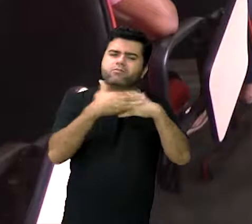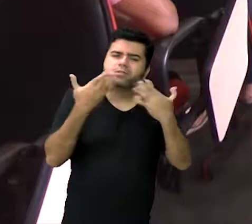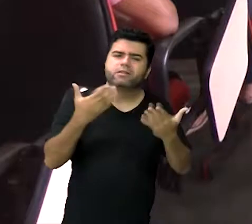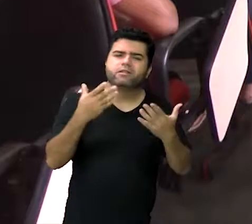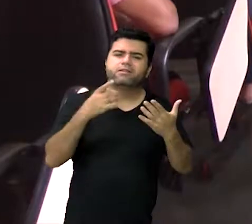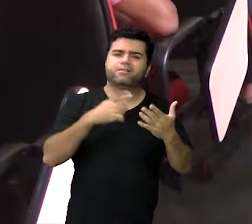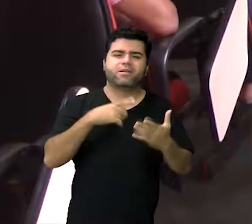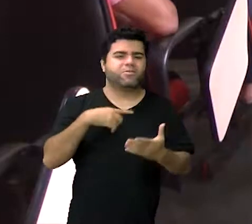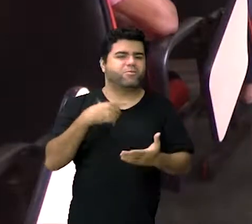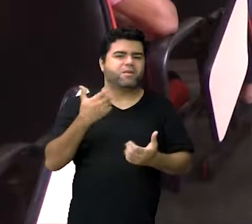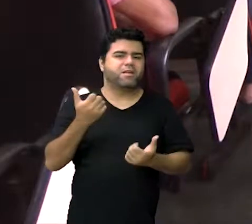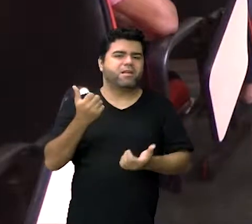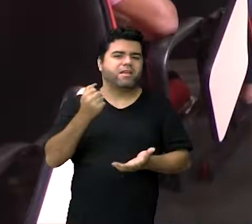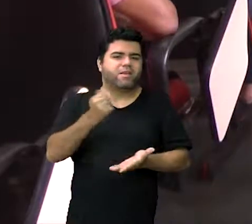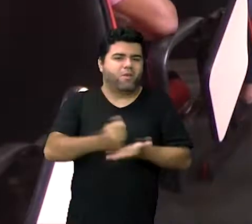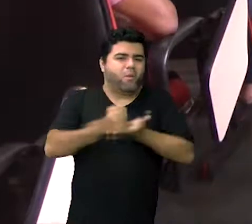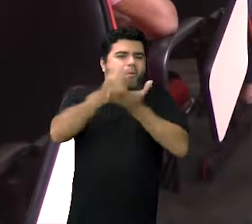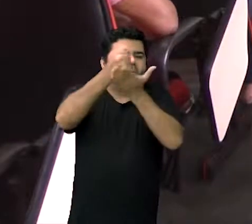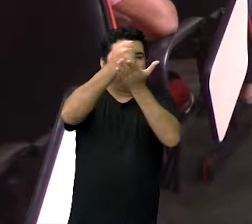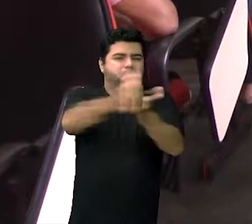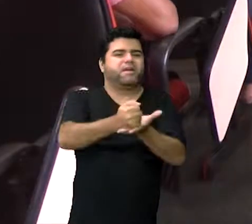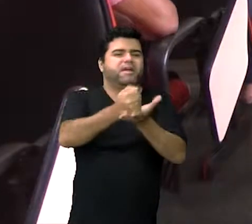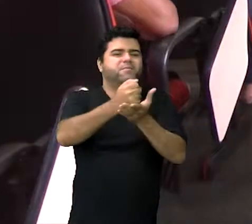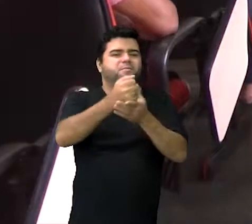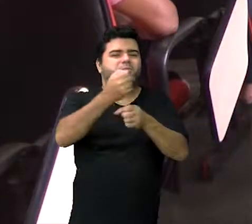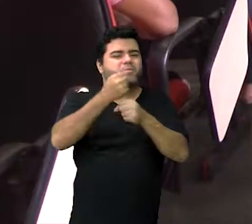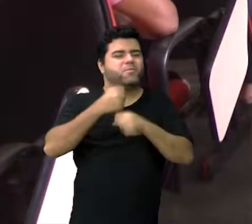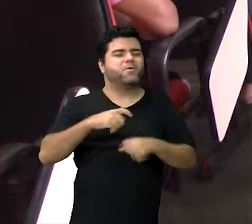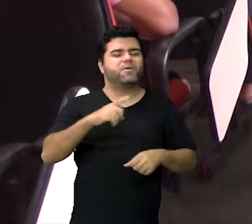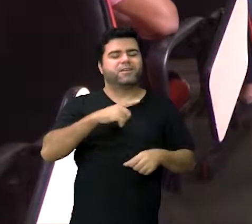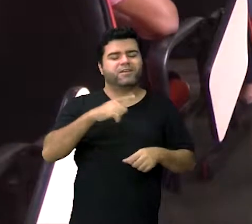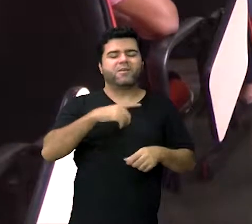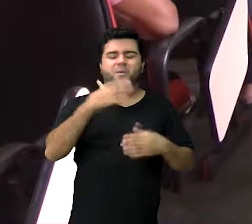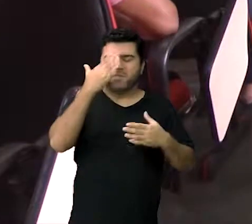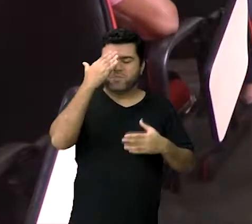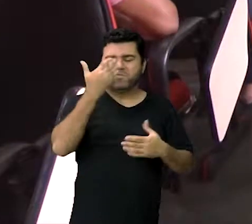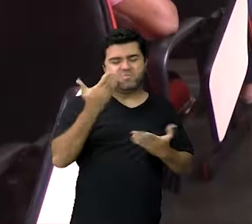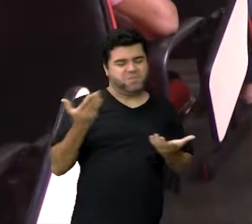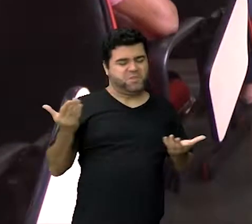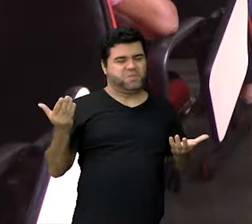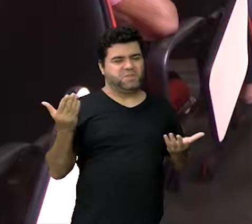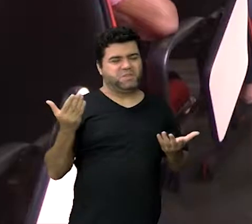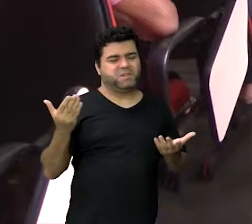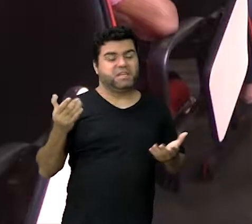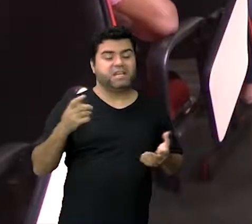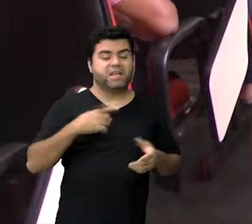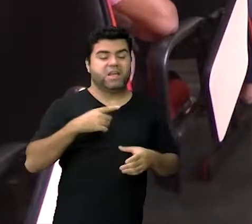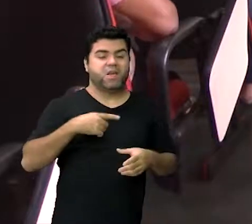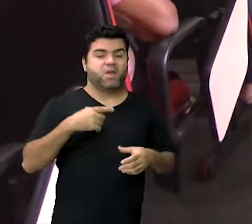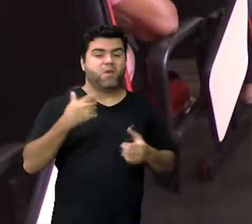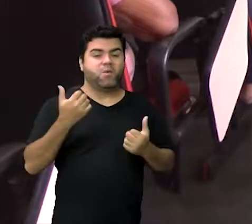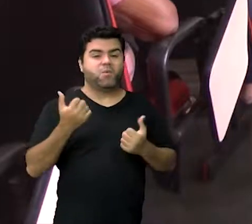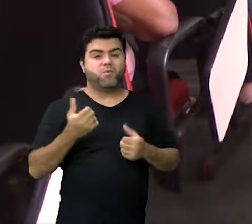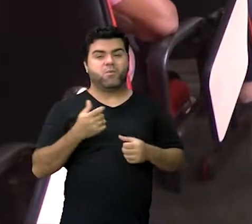ganhou um prêmio, gente. Olha que chique. Ganhou um prêmio.